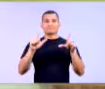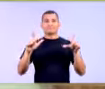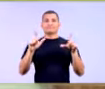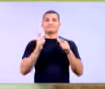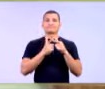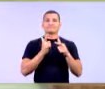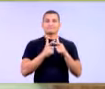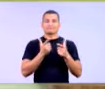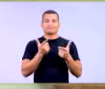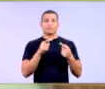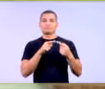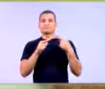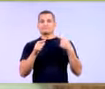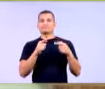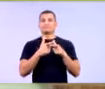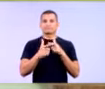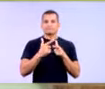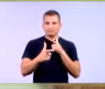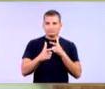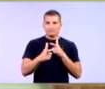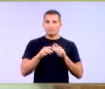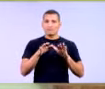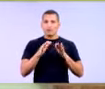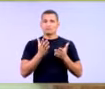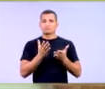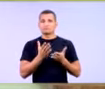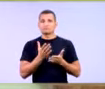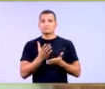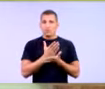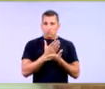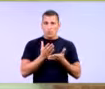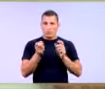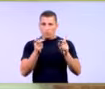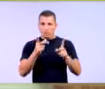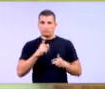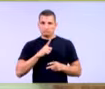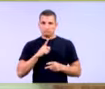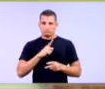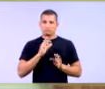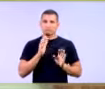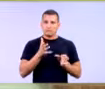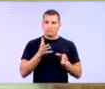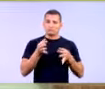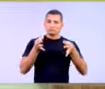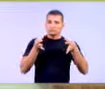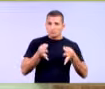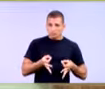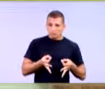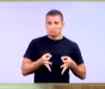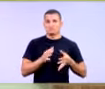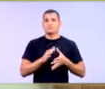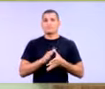áudio, mas aqueles que estão ok, tudo já legalizado, a gente vai